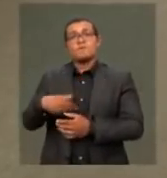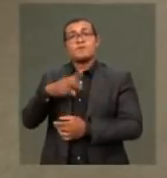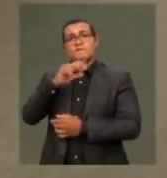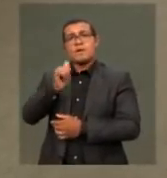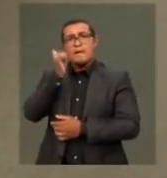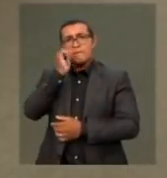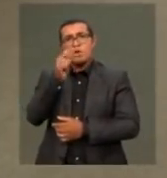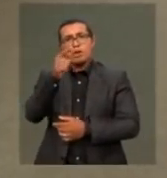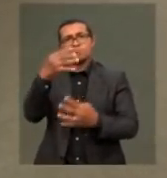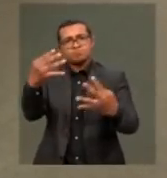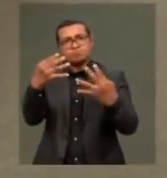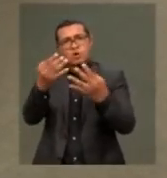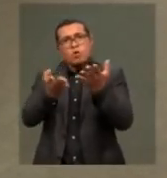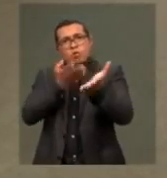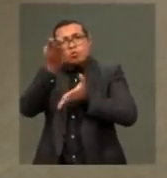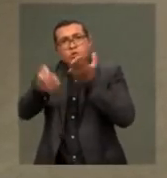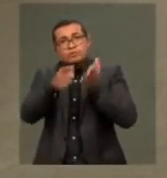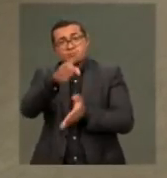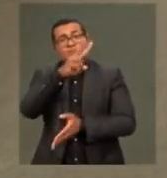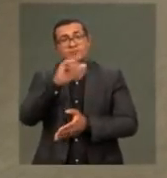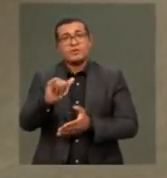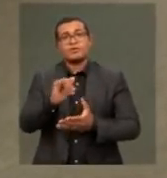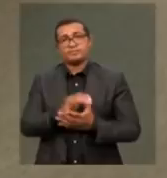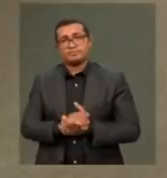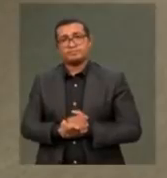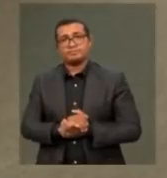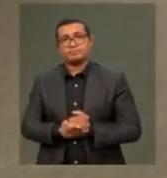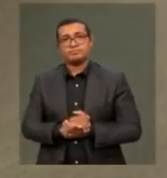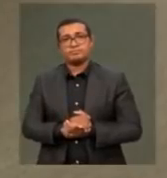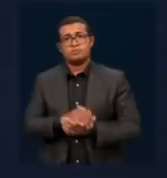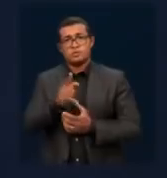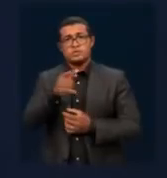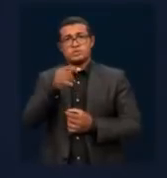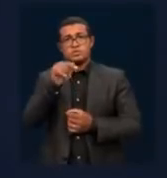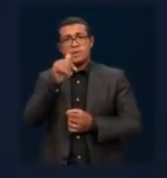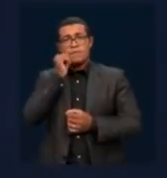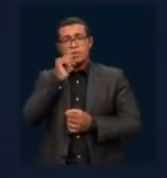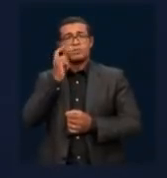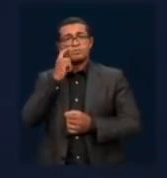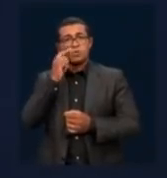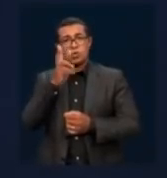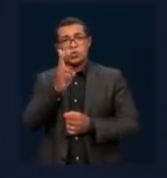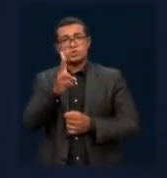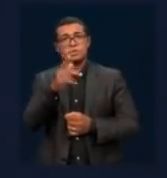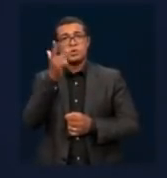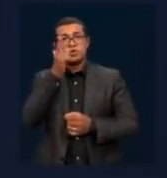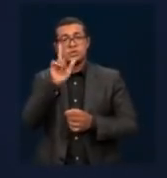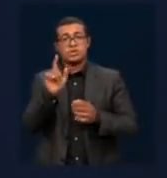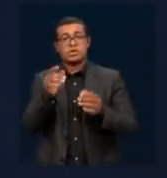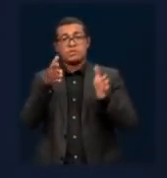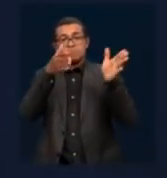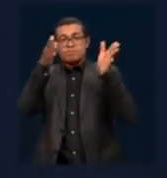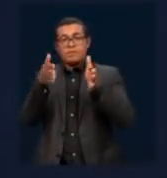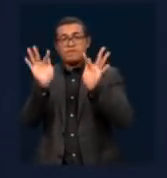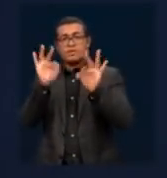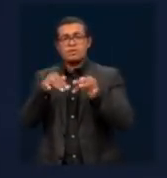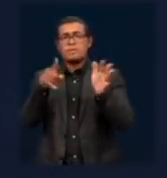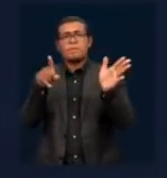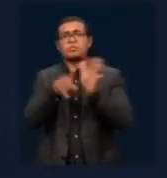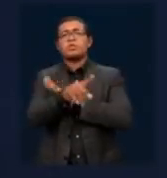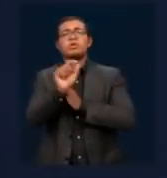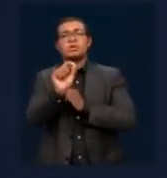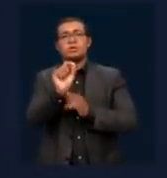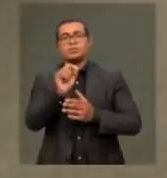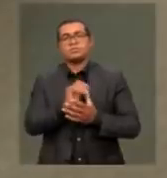mulher vai deixar o olhar atento à sua necessidade está ea senhora continua com a palavra para fechar esse bloco pra quem vai à sua pergunta por